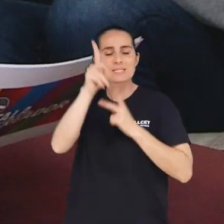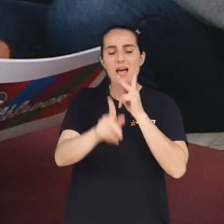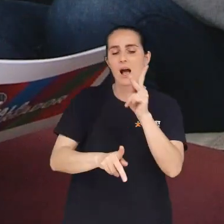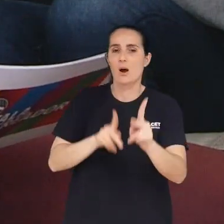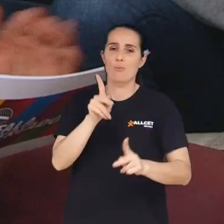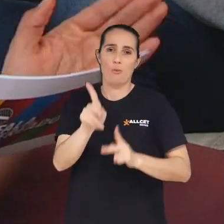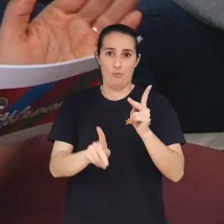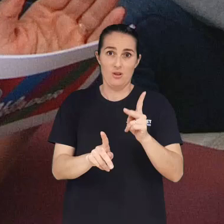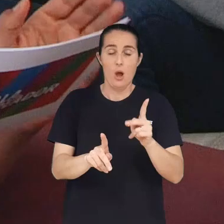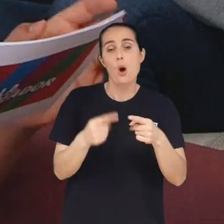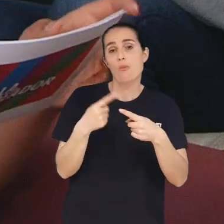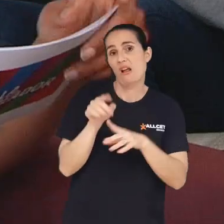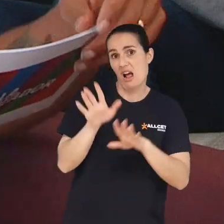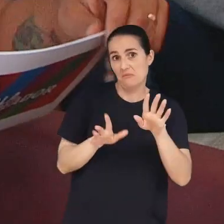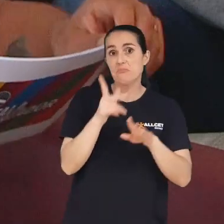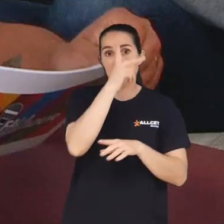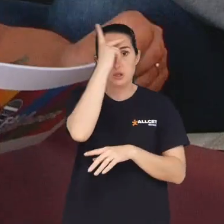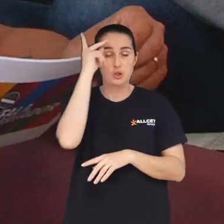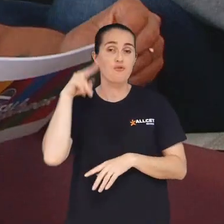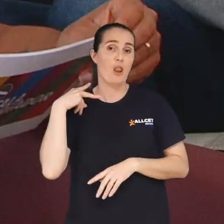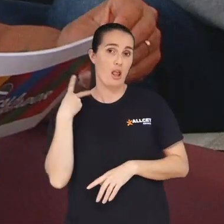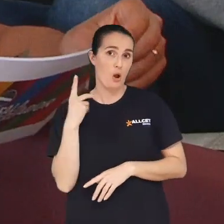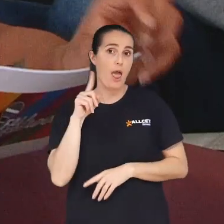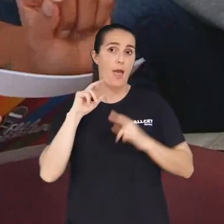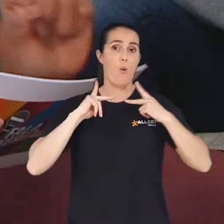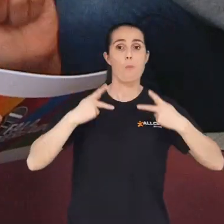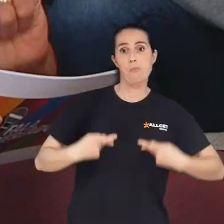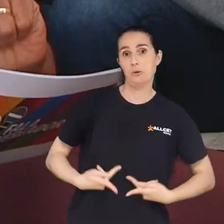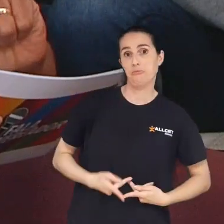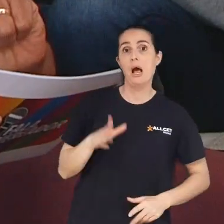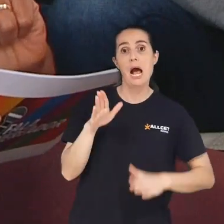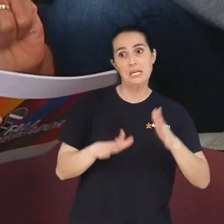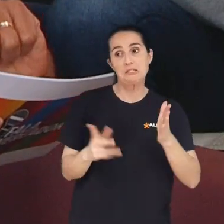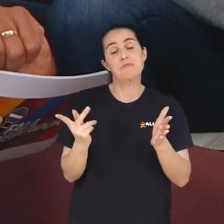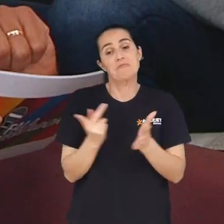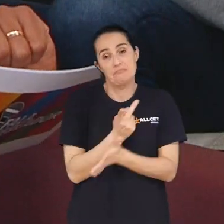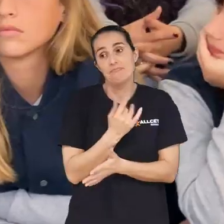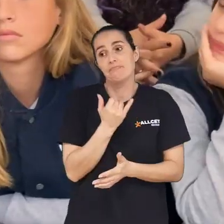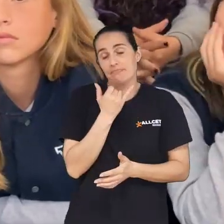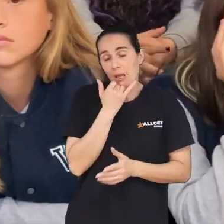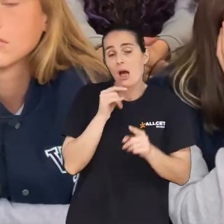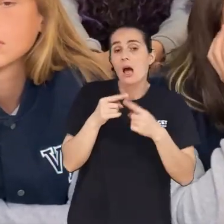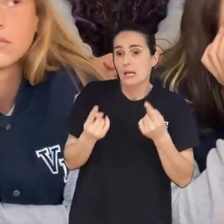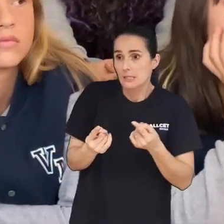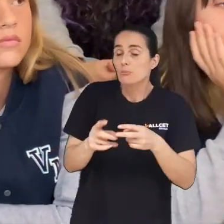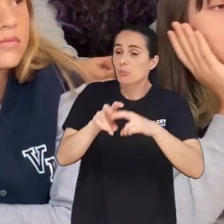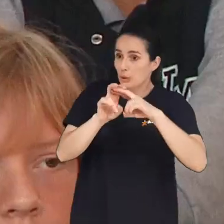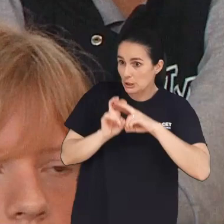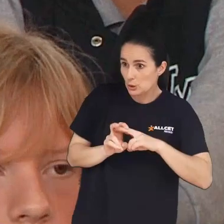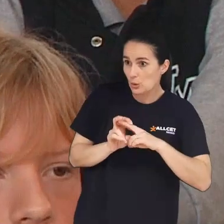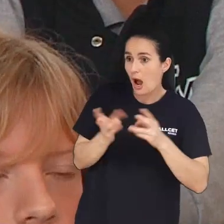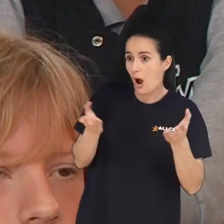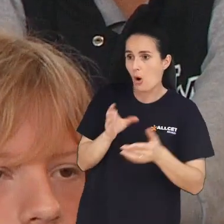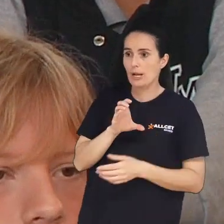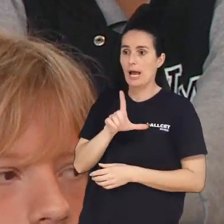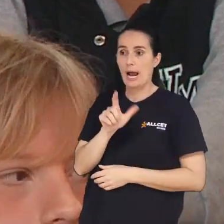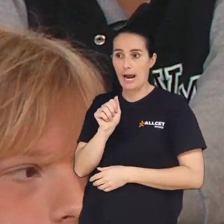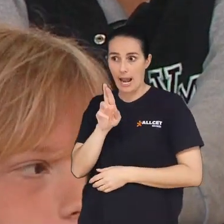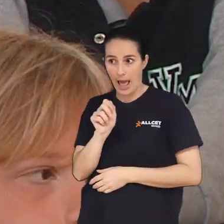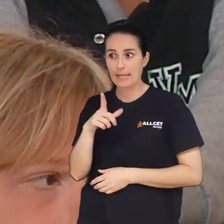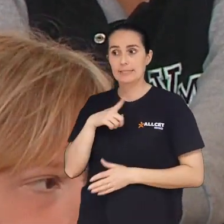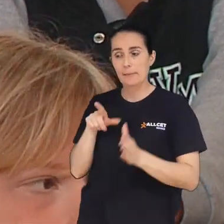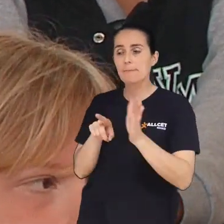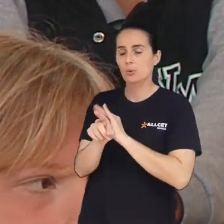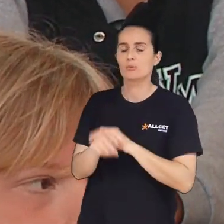falhas. E já adentrando nesse aspecto, a Clara tem uma pergunta para você. Vereador Rony, quais são os seus